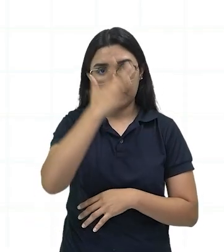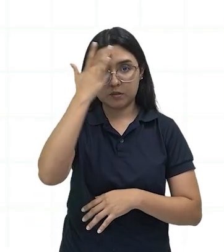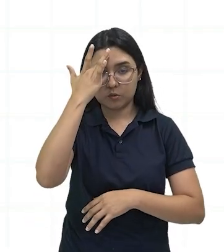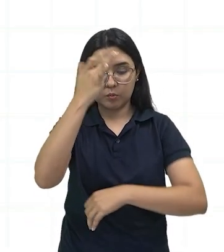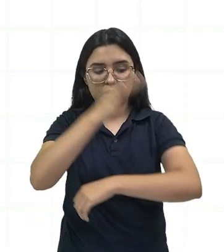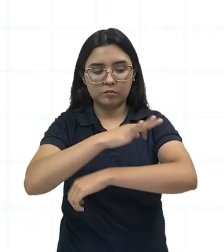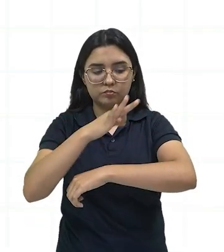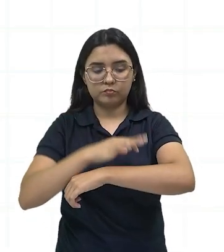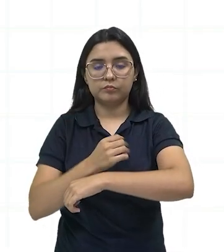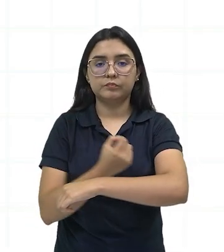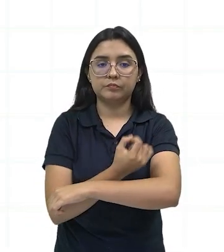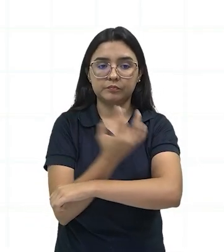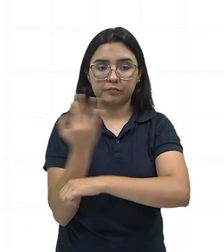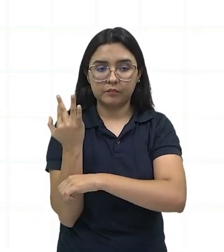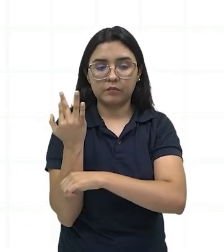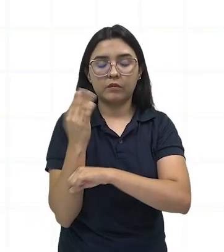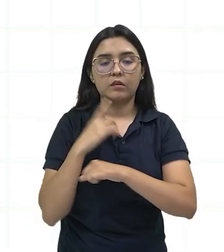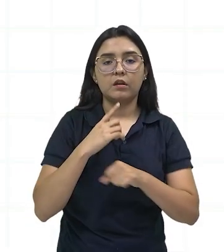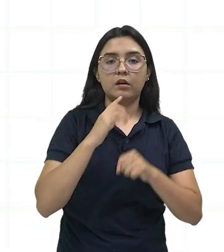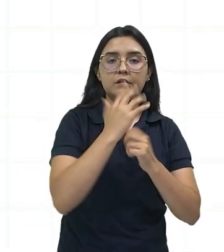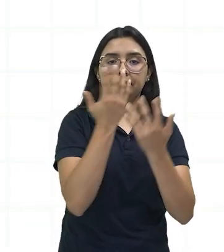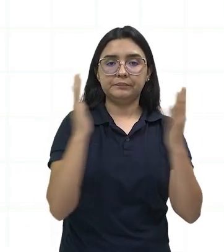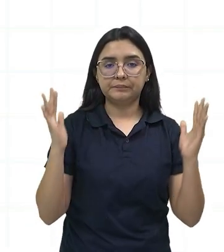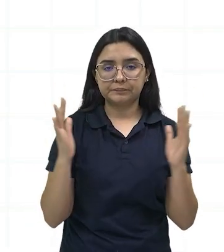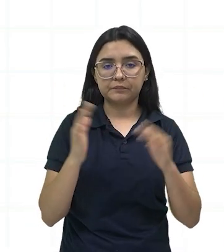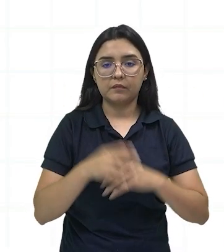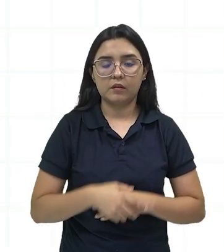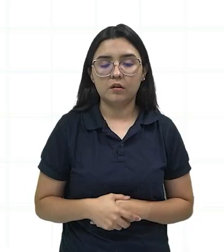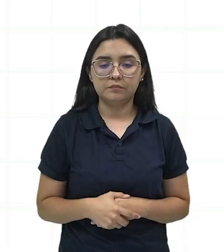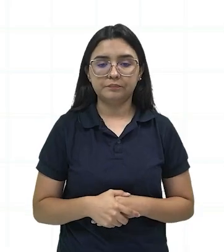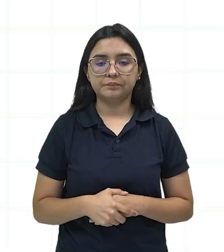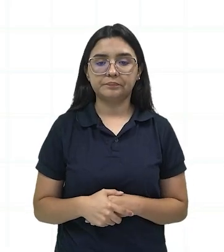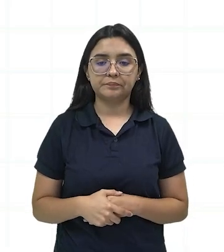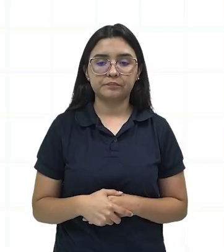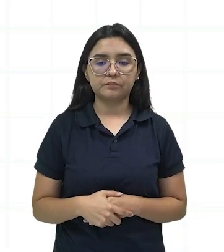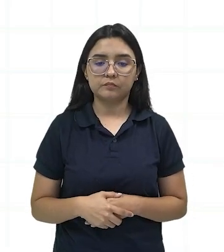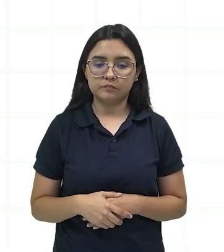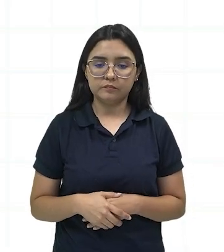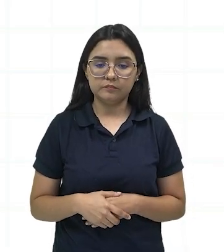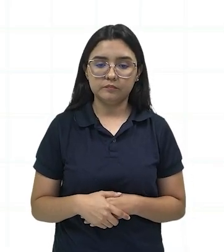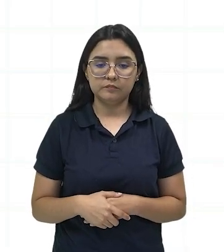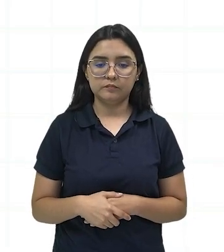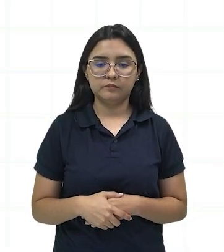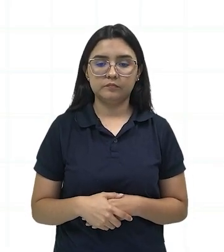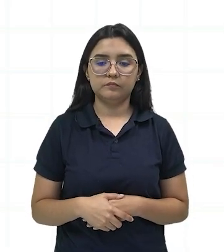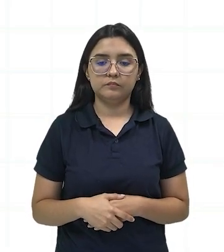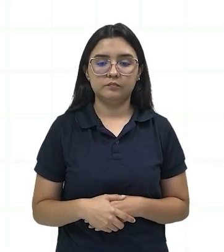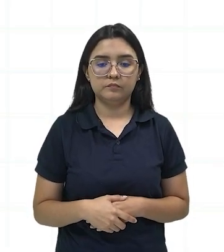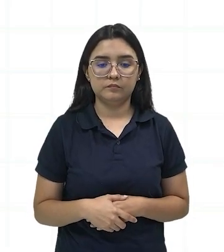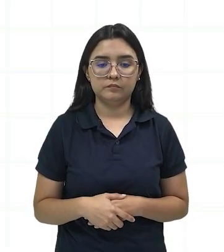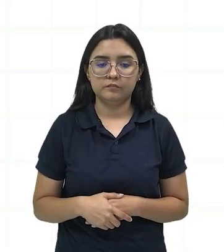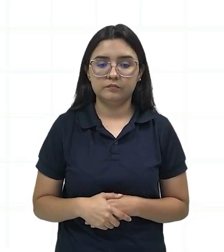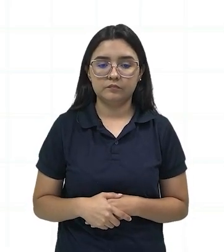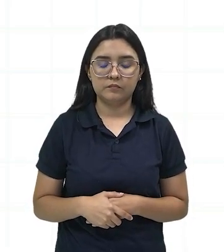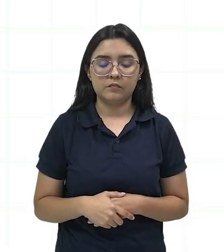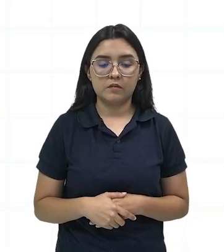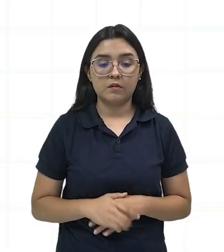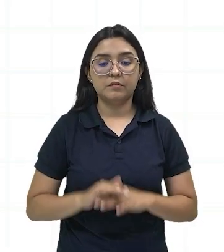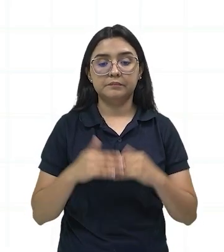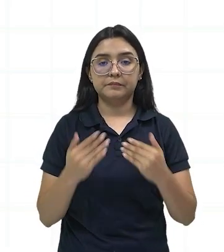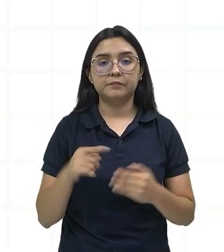verbo. Então, olha lá, as árvores sujeito sofrem a ação de serem plantadas, verbo pelas pessoas. E uma forma